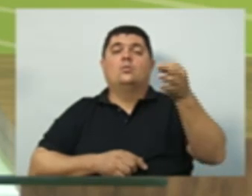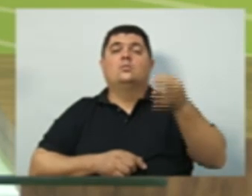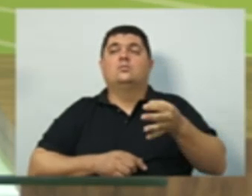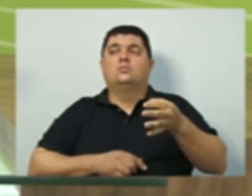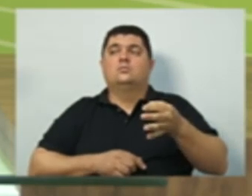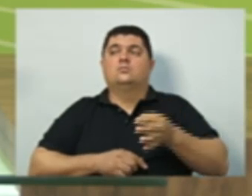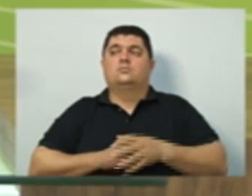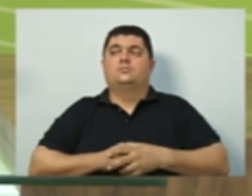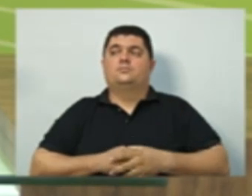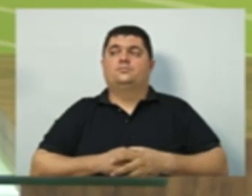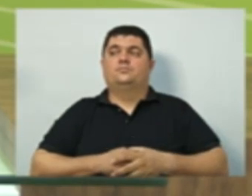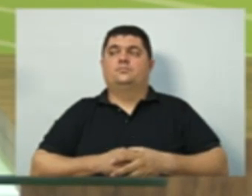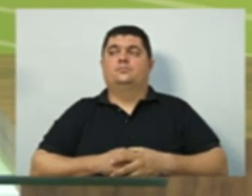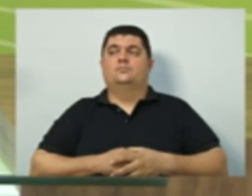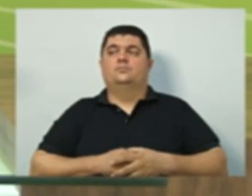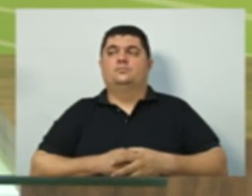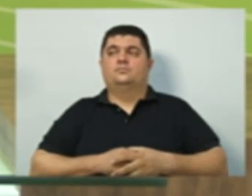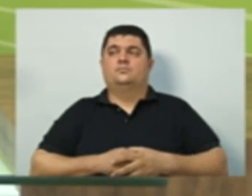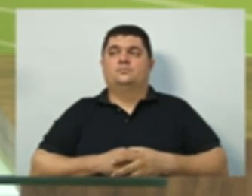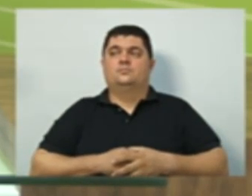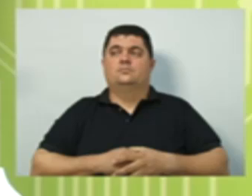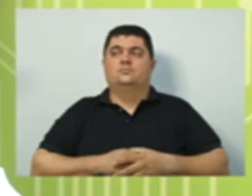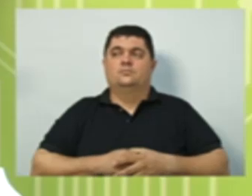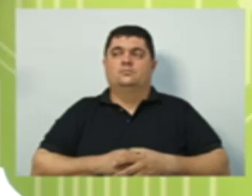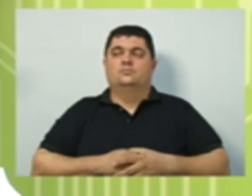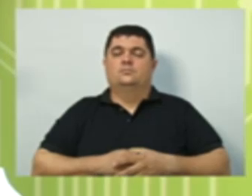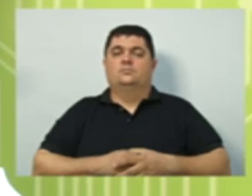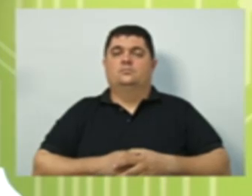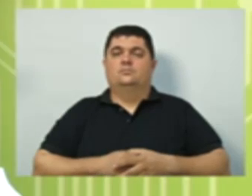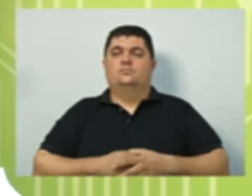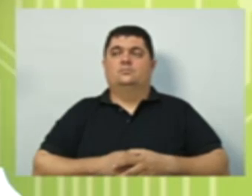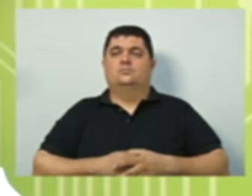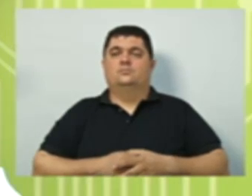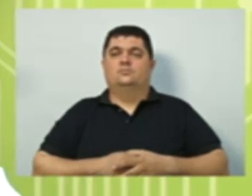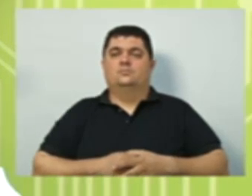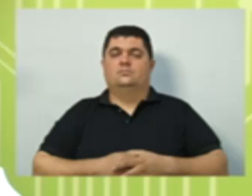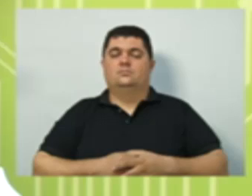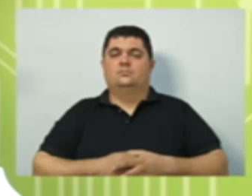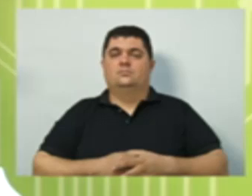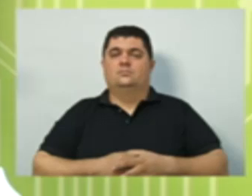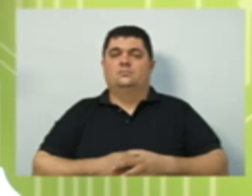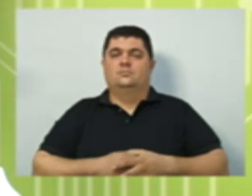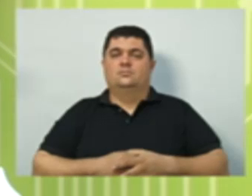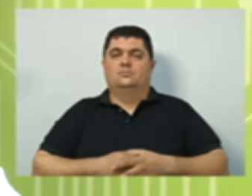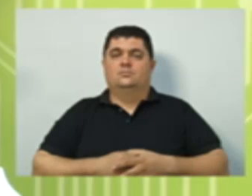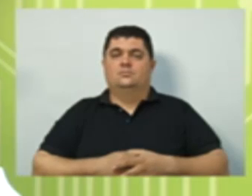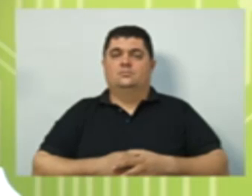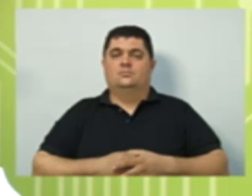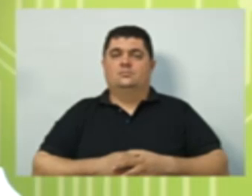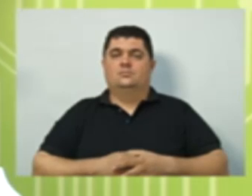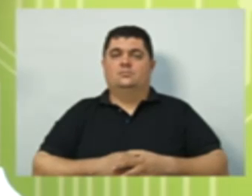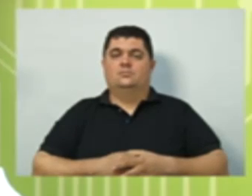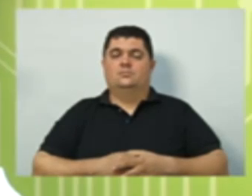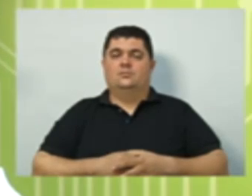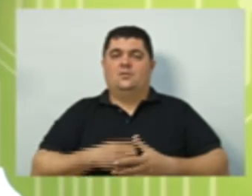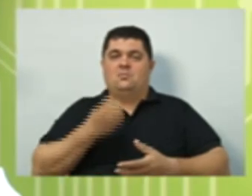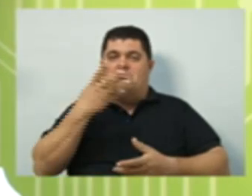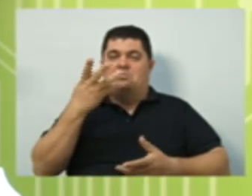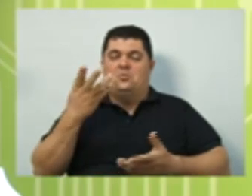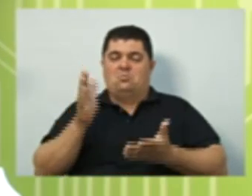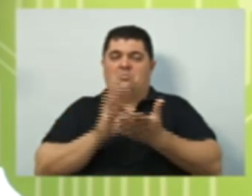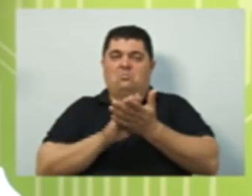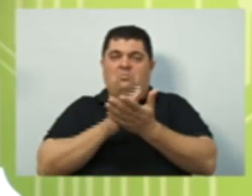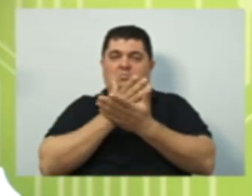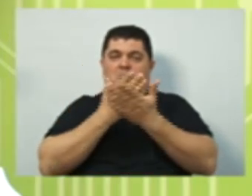será a resposta correta neste momento, professor? Queridos, vitória, maravilha, sucesso para